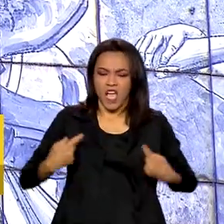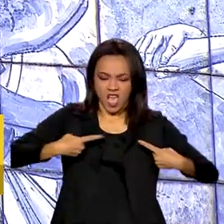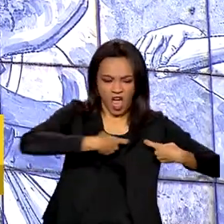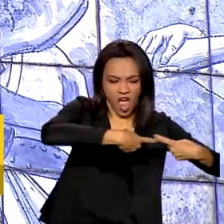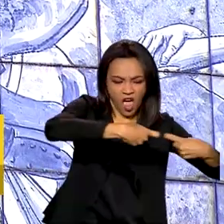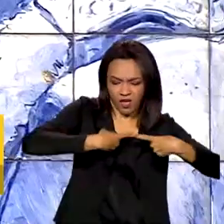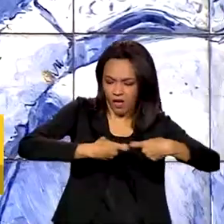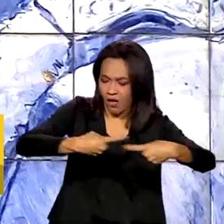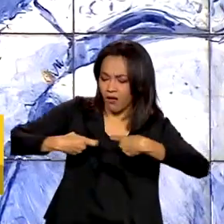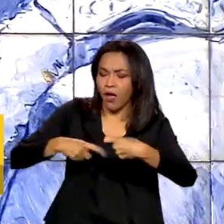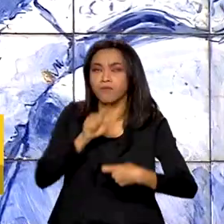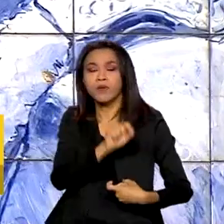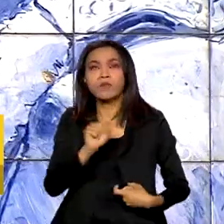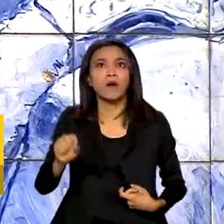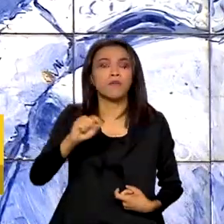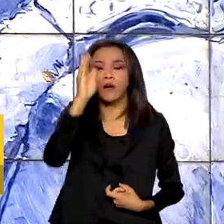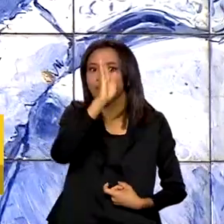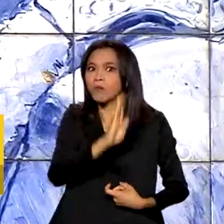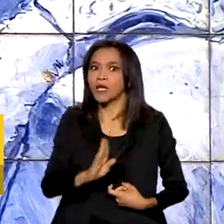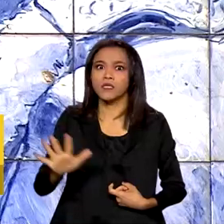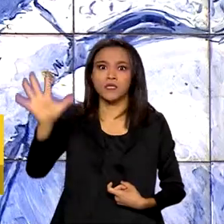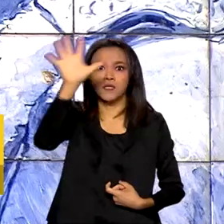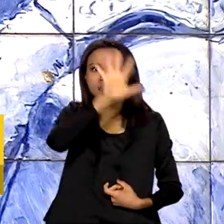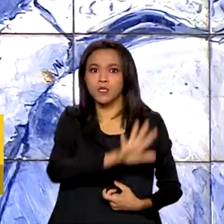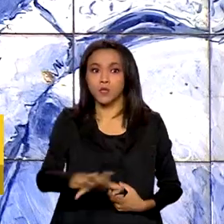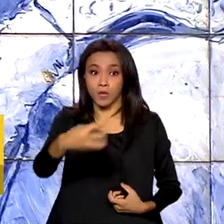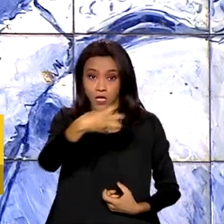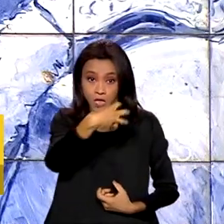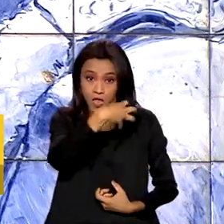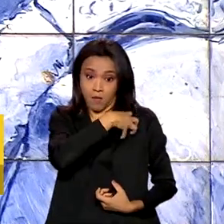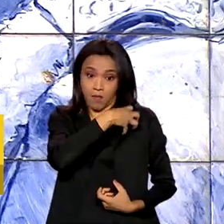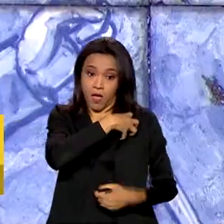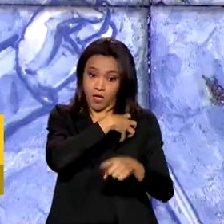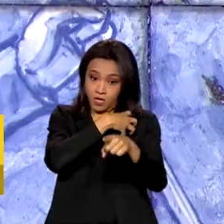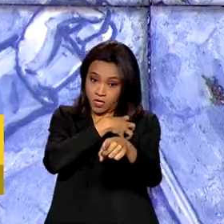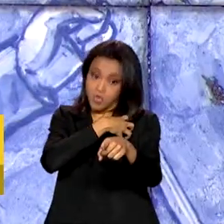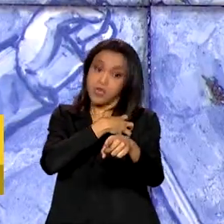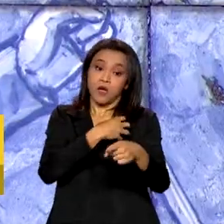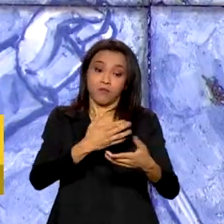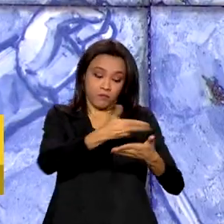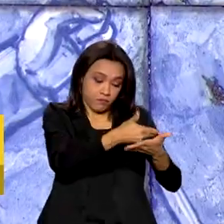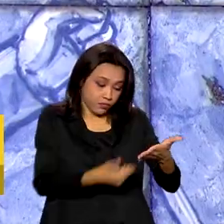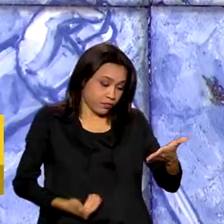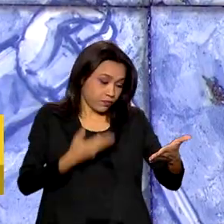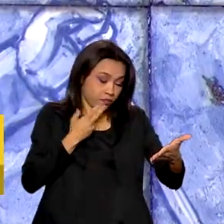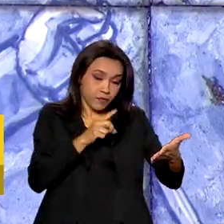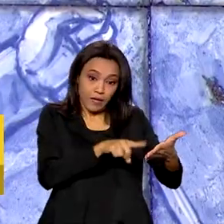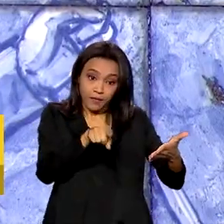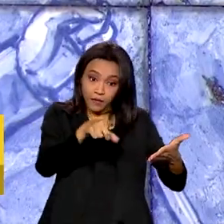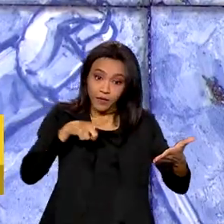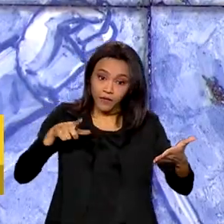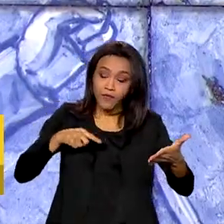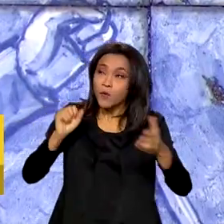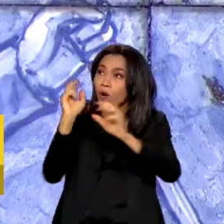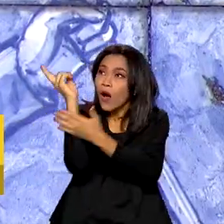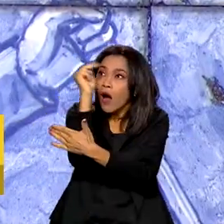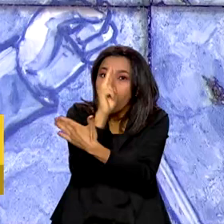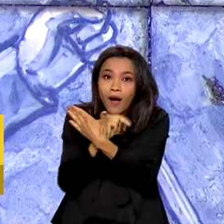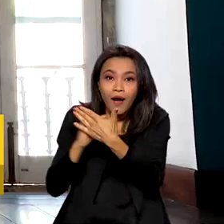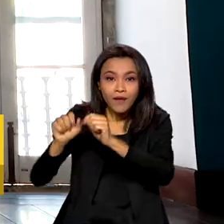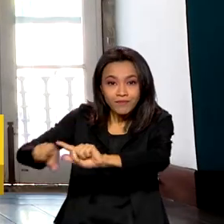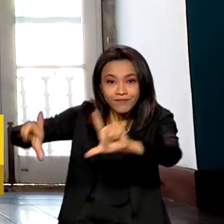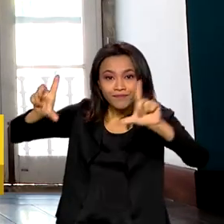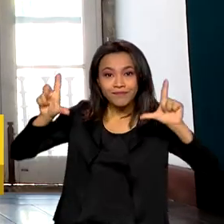pelo Brasil. Na Bahia, as cartas de Maria Bárbara Pinho formaram um retrato da luta contra os